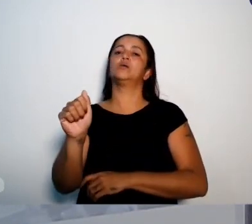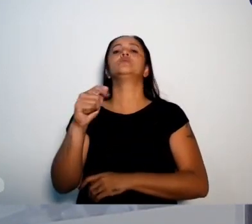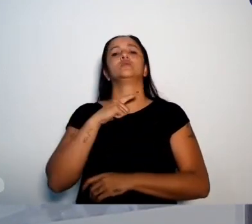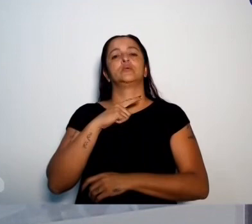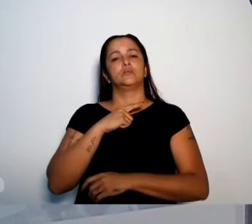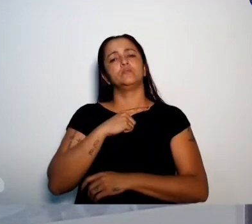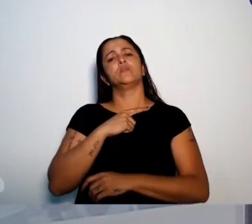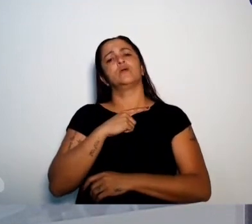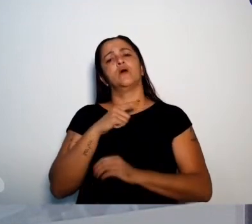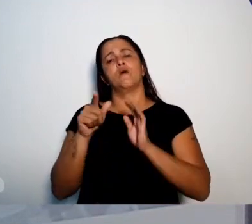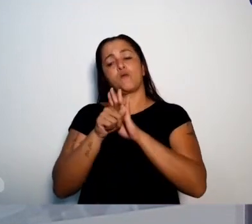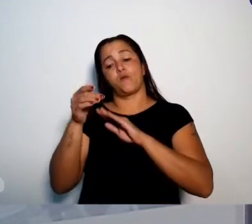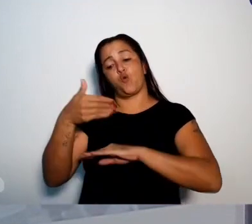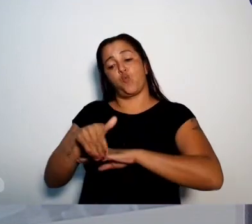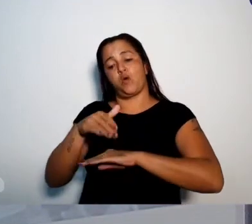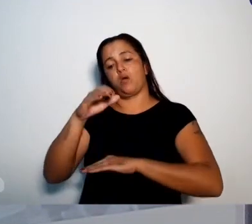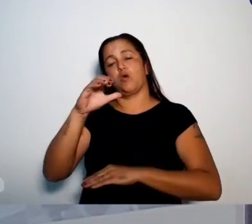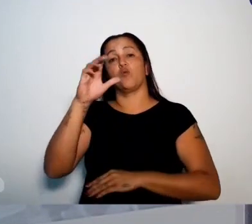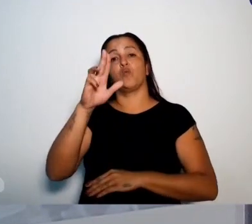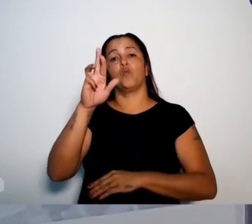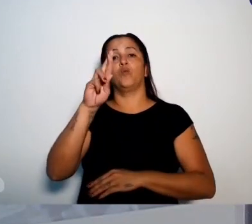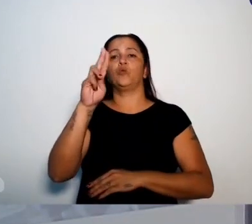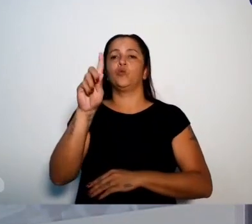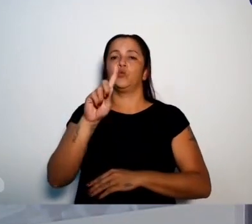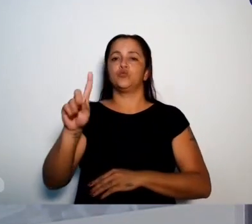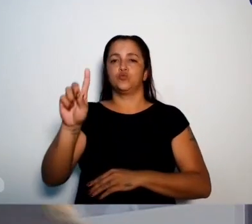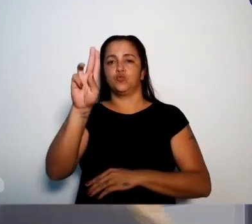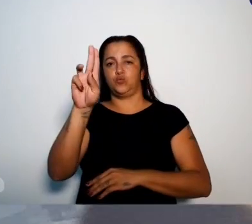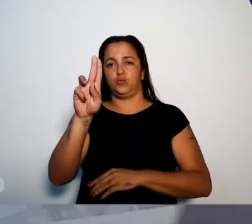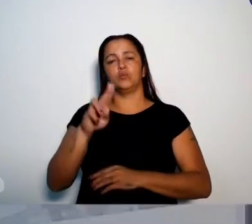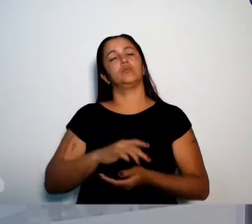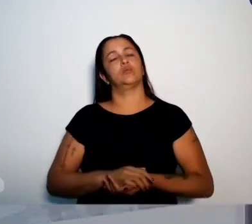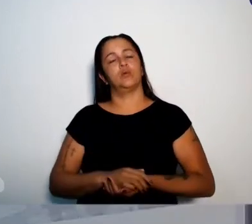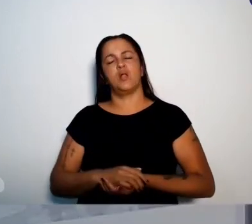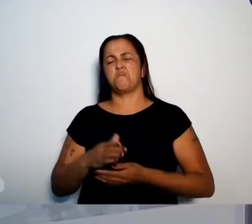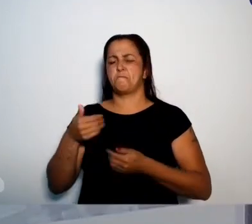ali na rua Curuzu, nas proximidades do